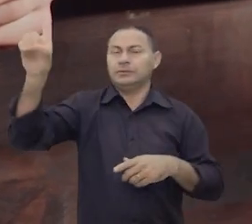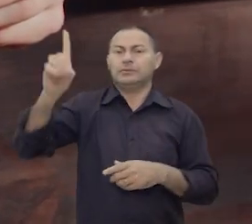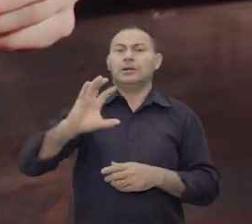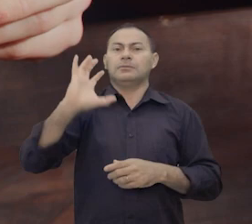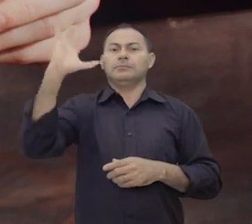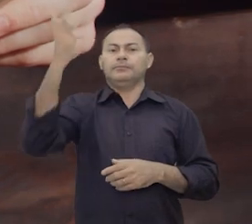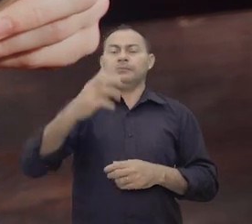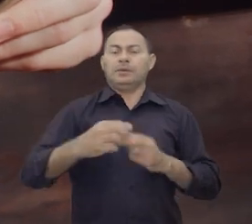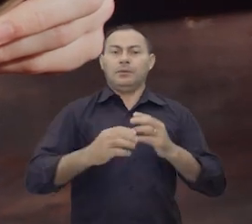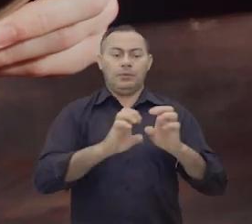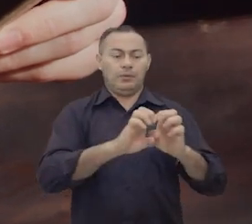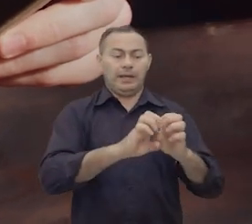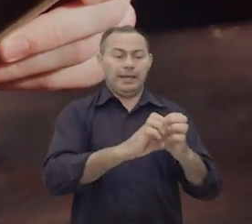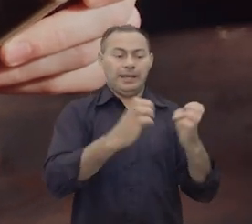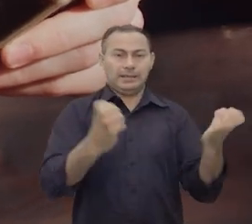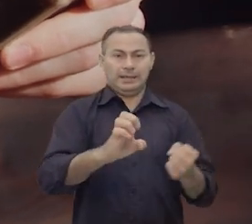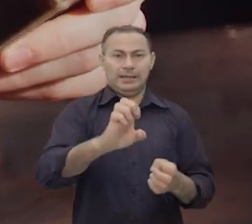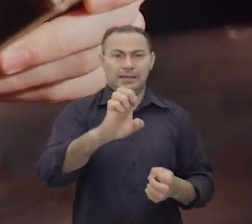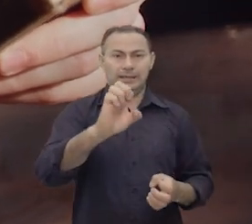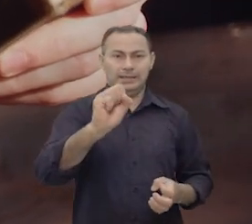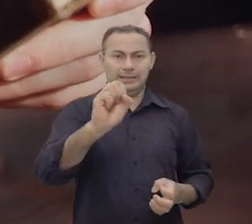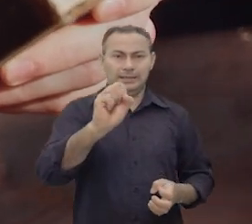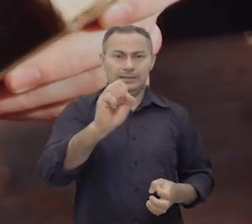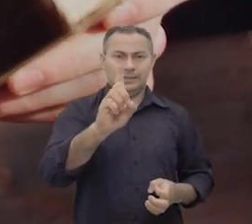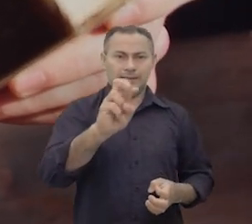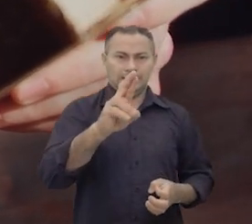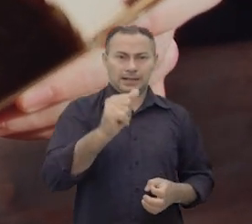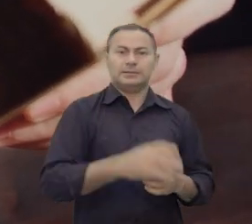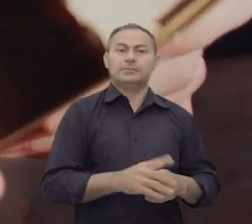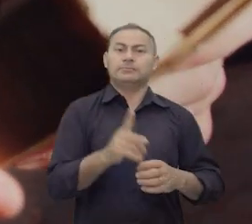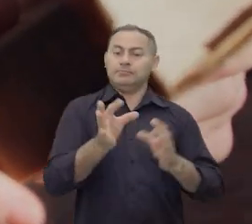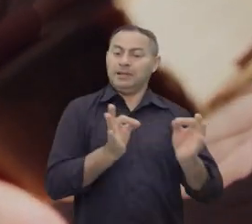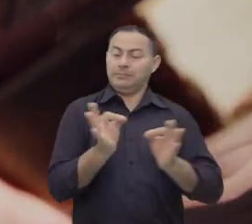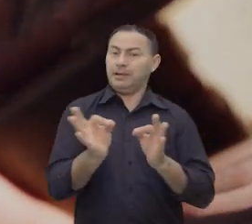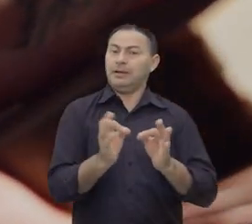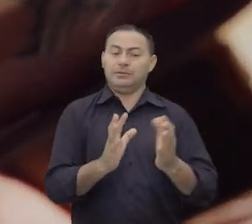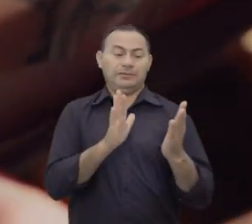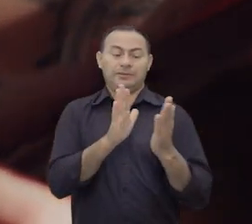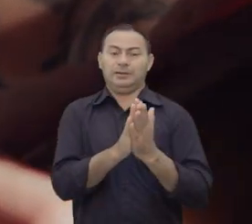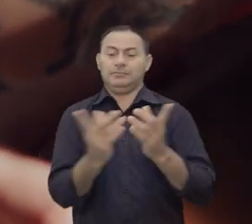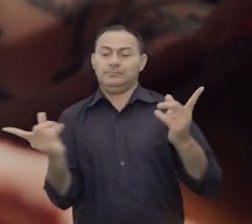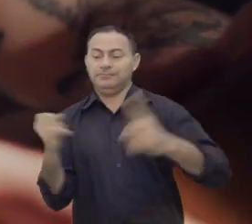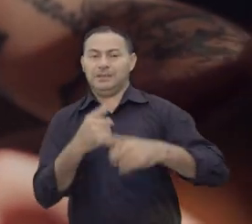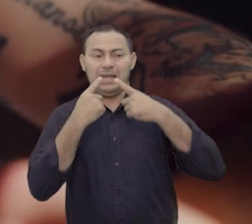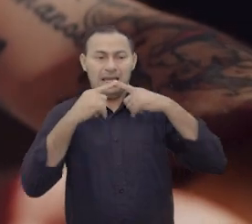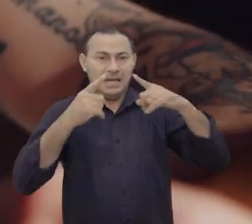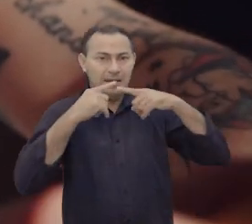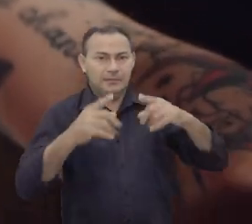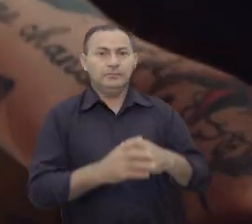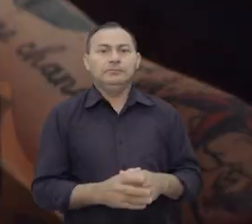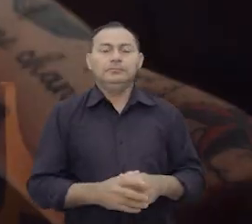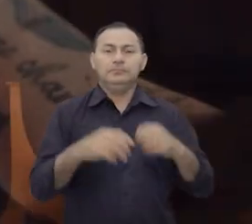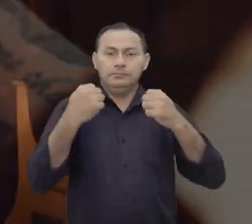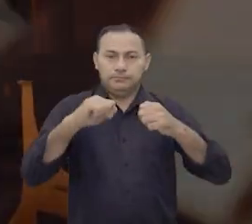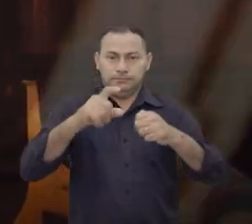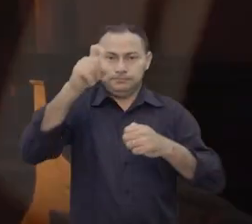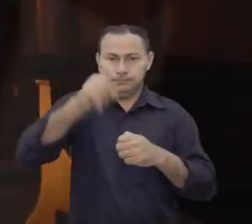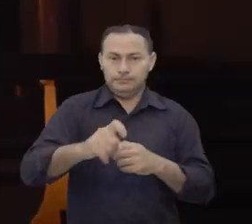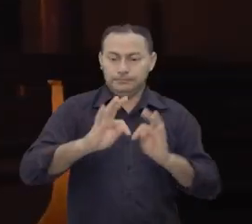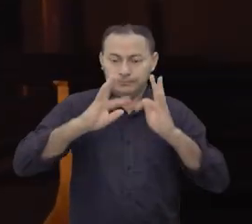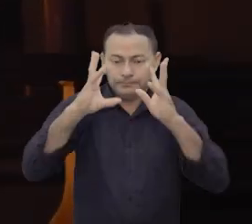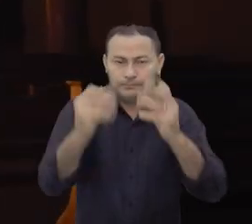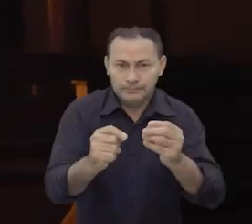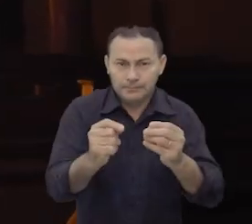de Deus, como aconteceu com Esdras, deve se preparar para enfrentar oposição e críticas. Ele deve